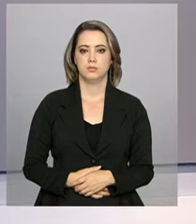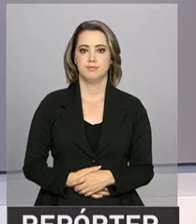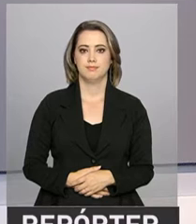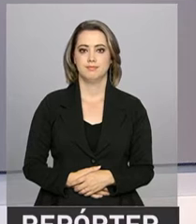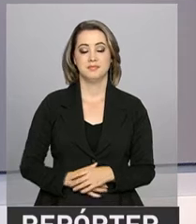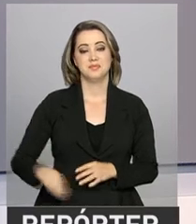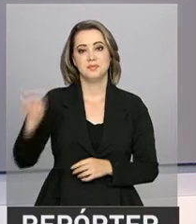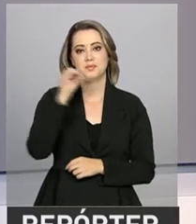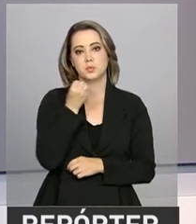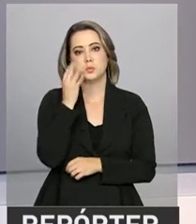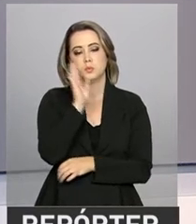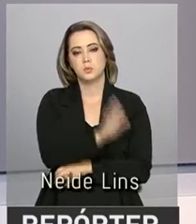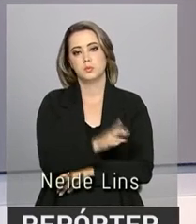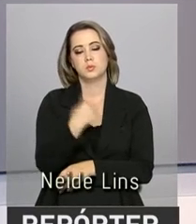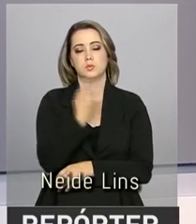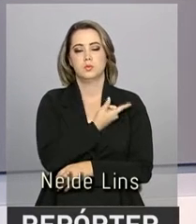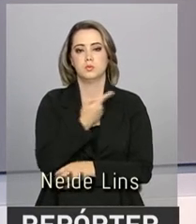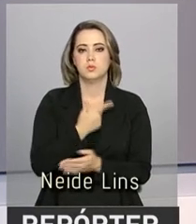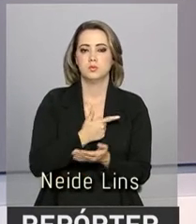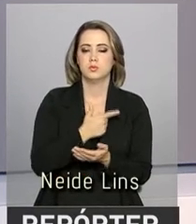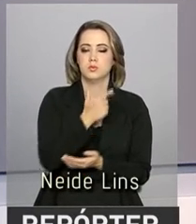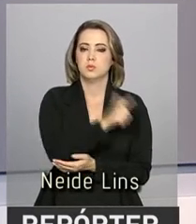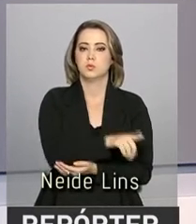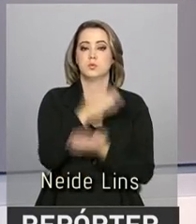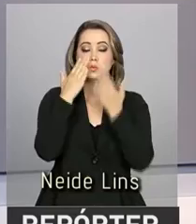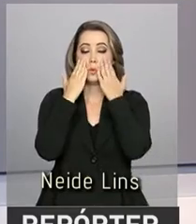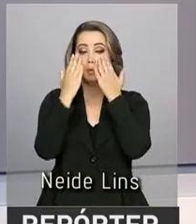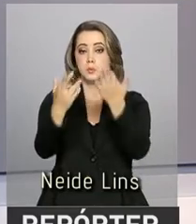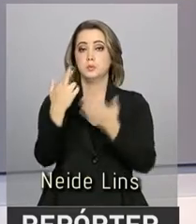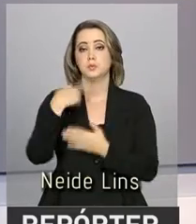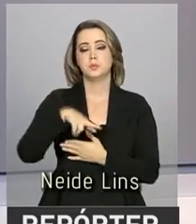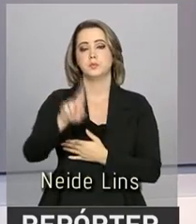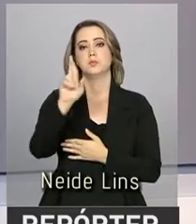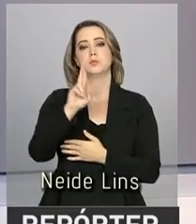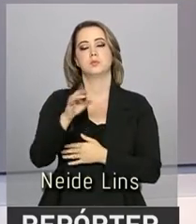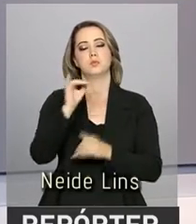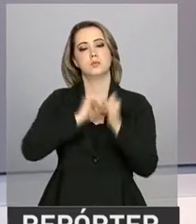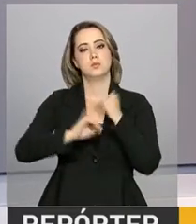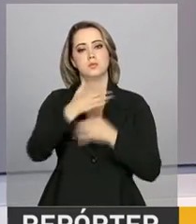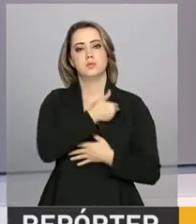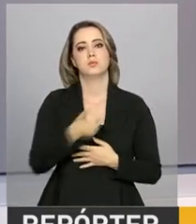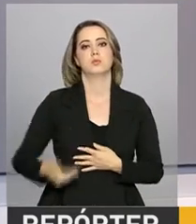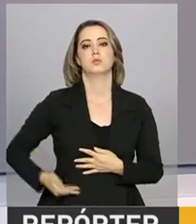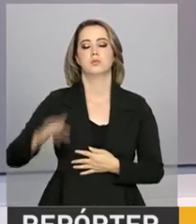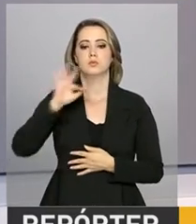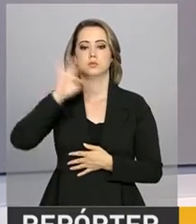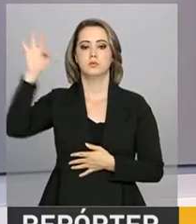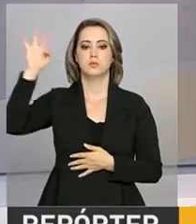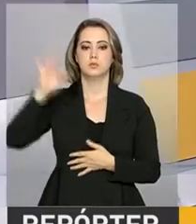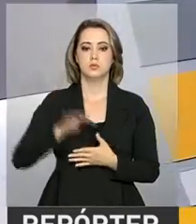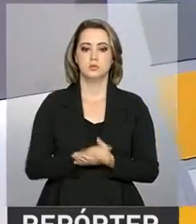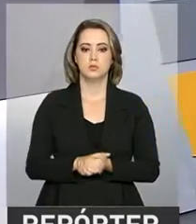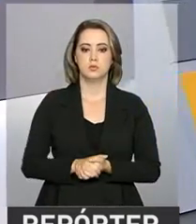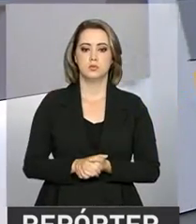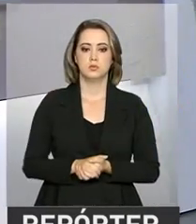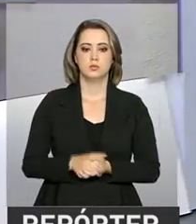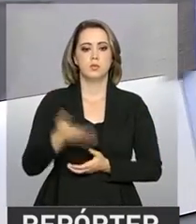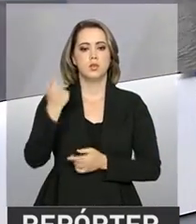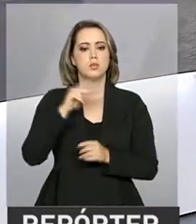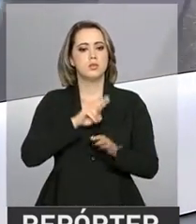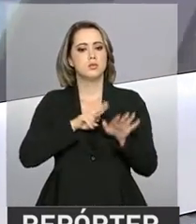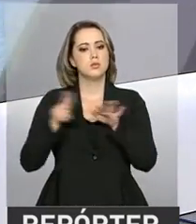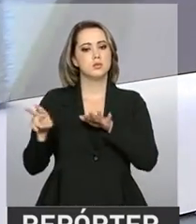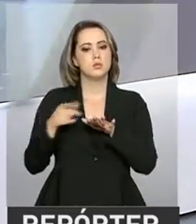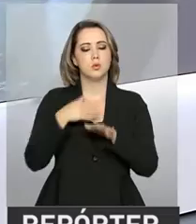olá boa tarde e começa agora mais uma edição do repórter nbr com as notícias do governo federal na semana passada